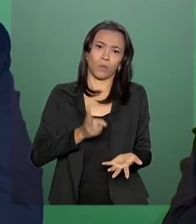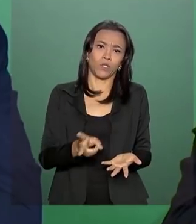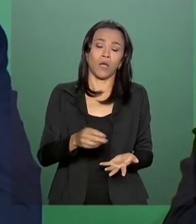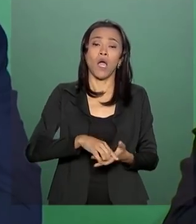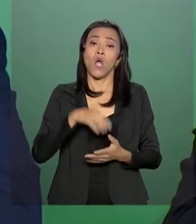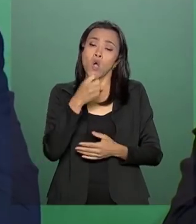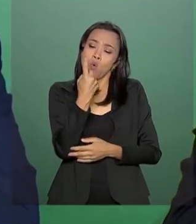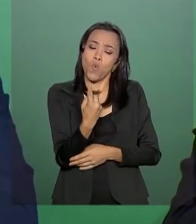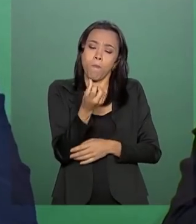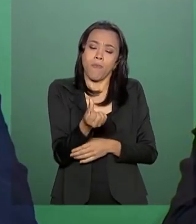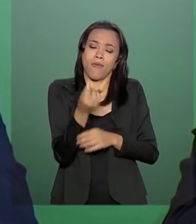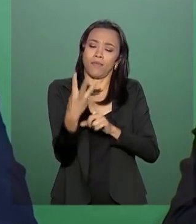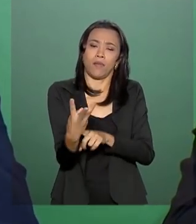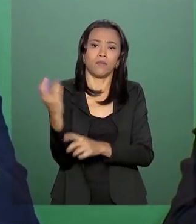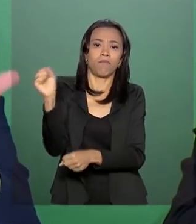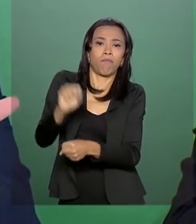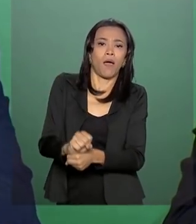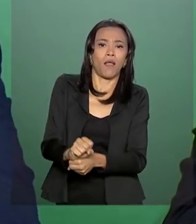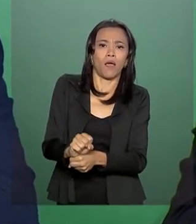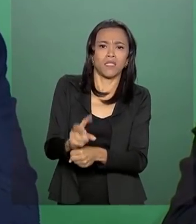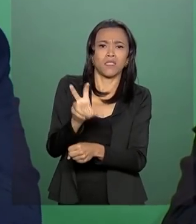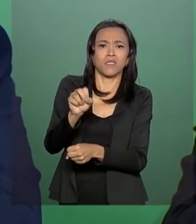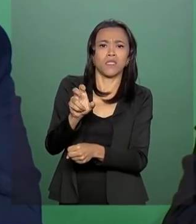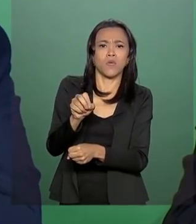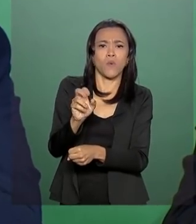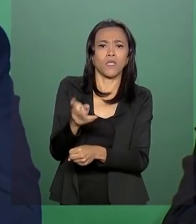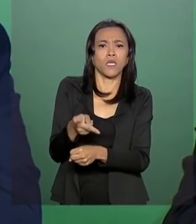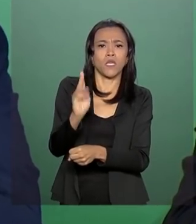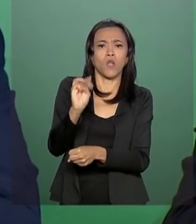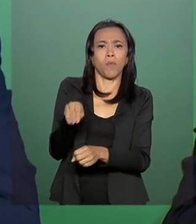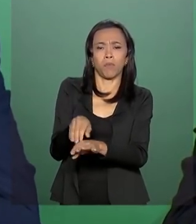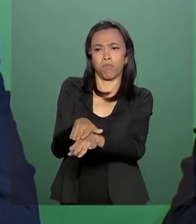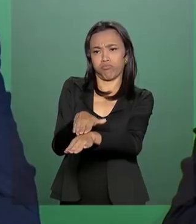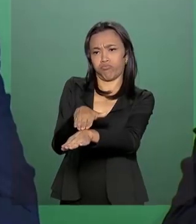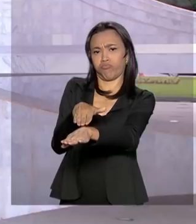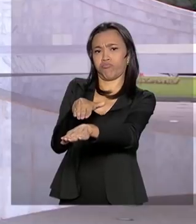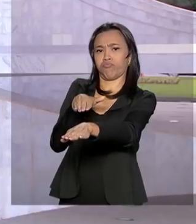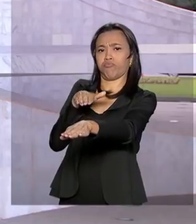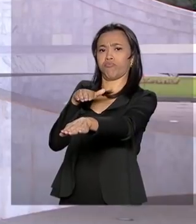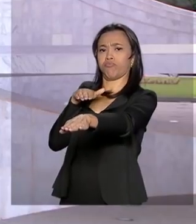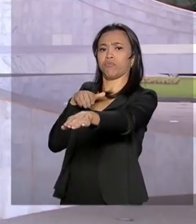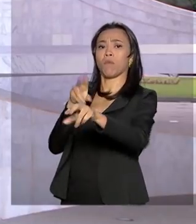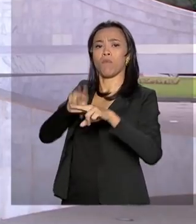63 Pará, com 50 quilômetros de fila devido a atoleiros.